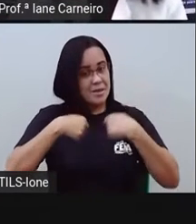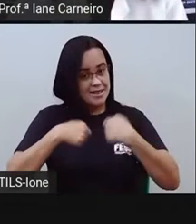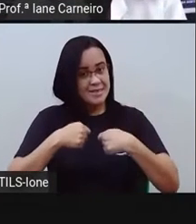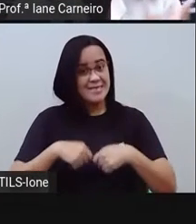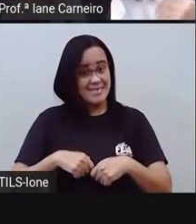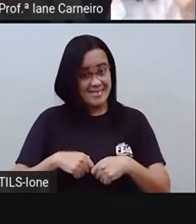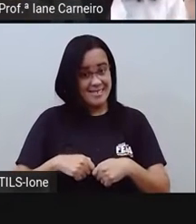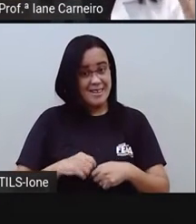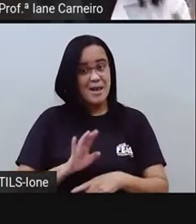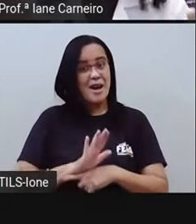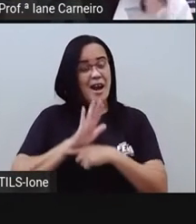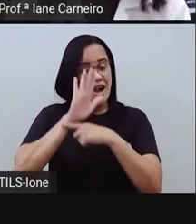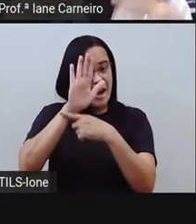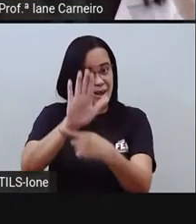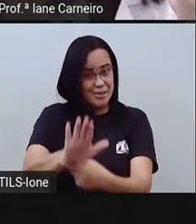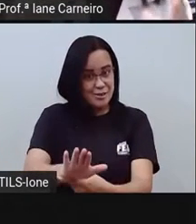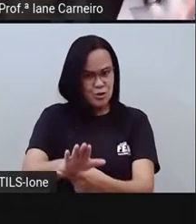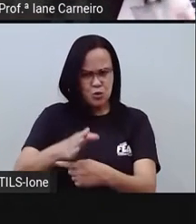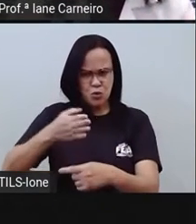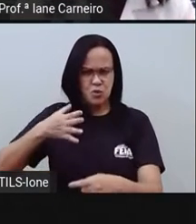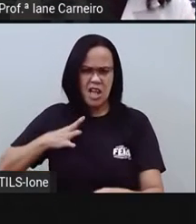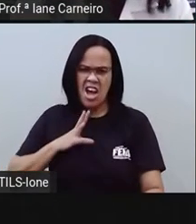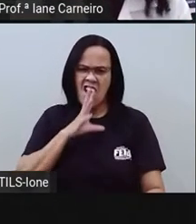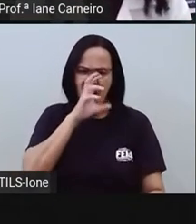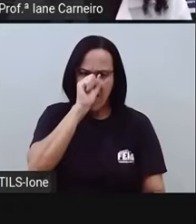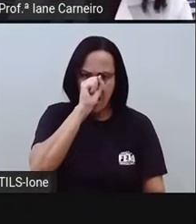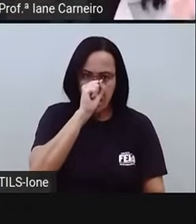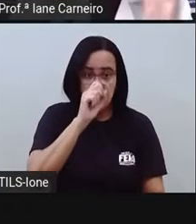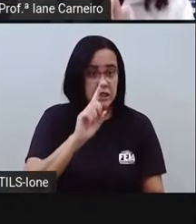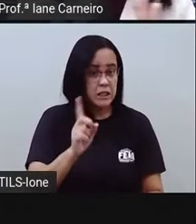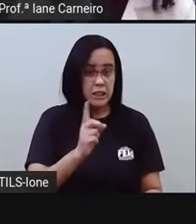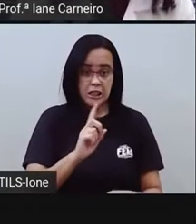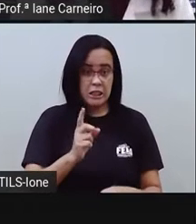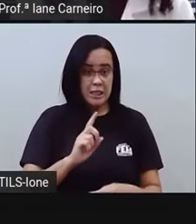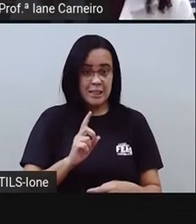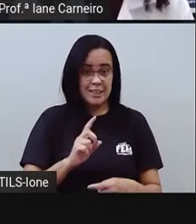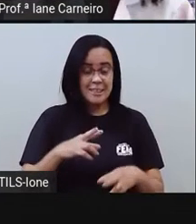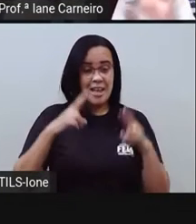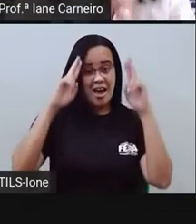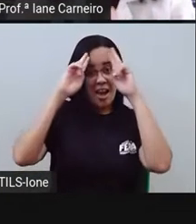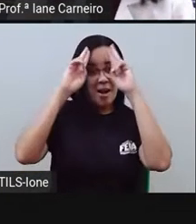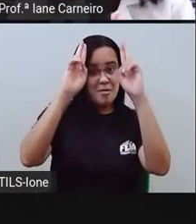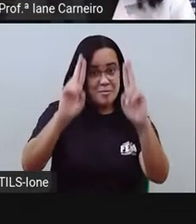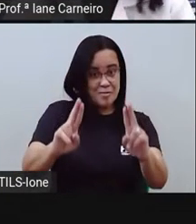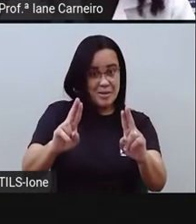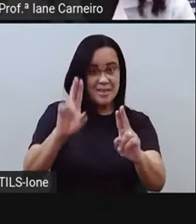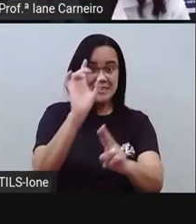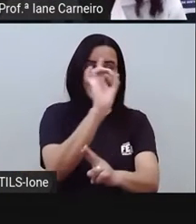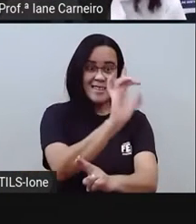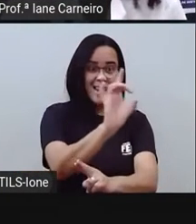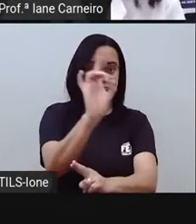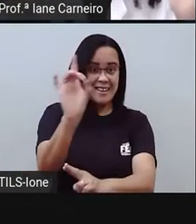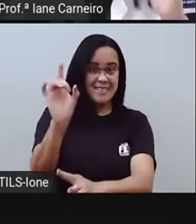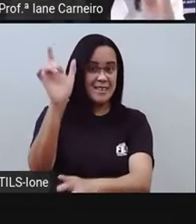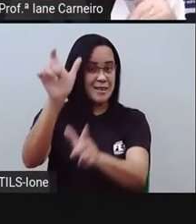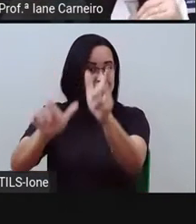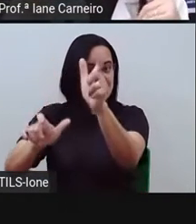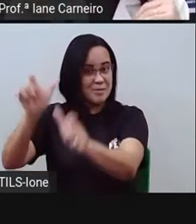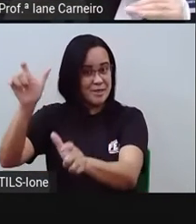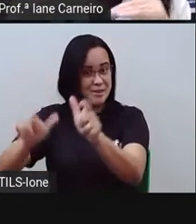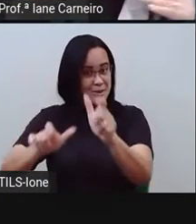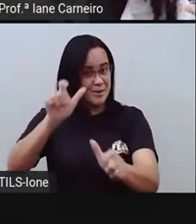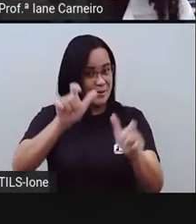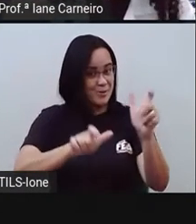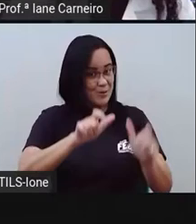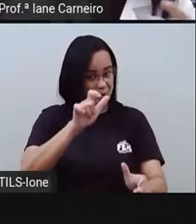né? A respeitar as individualidades, como cada pessoa é, do jeitinho que ela é. Então, por isso que